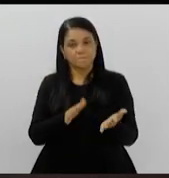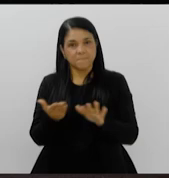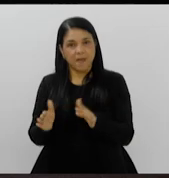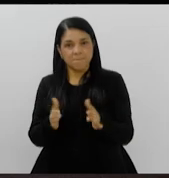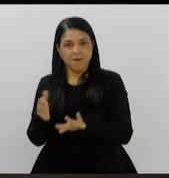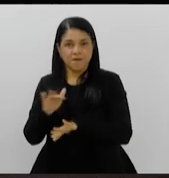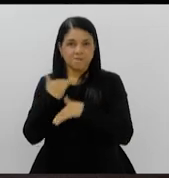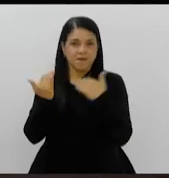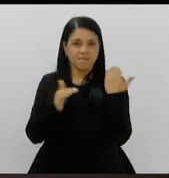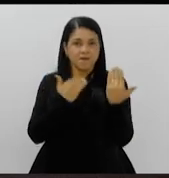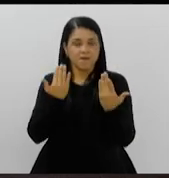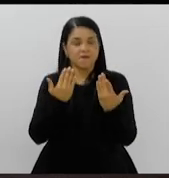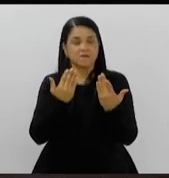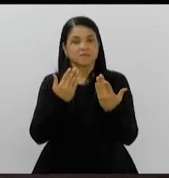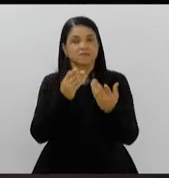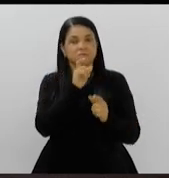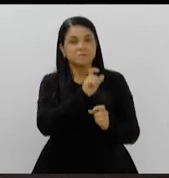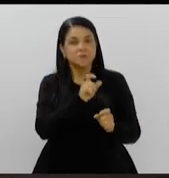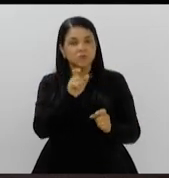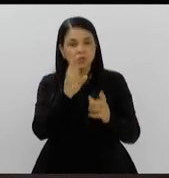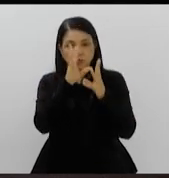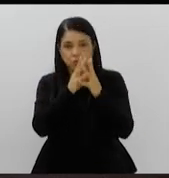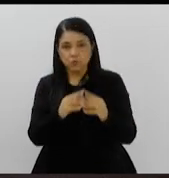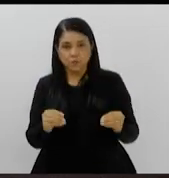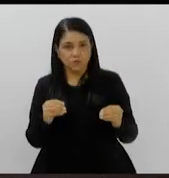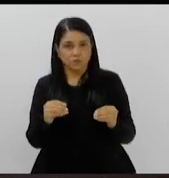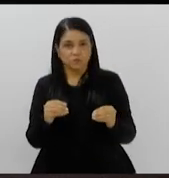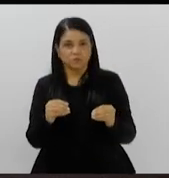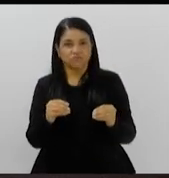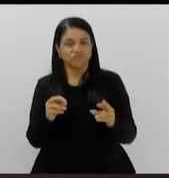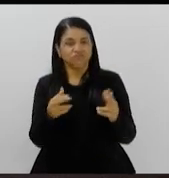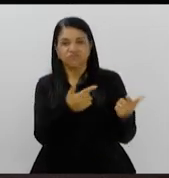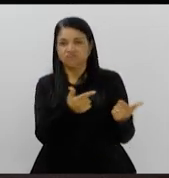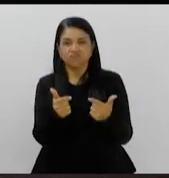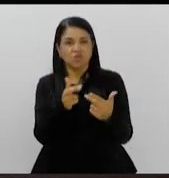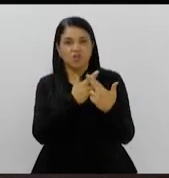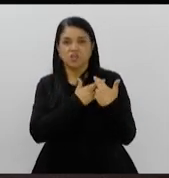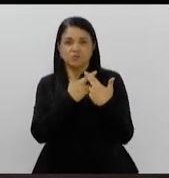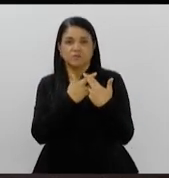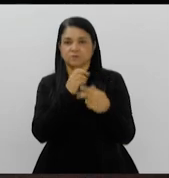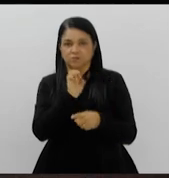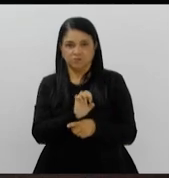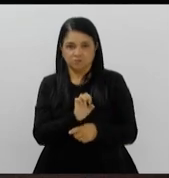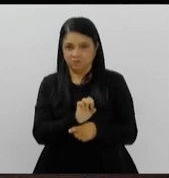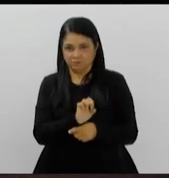e desaparecimentos sem qualquer responsabilização.